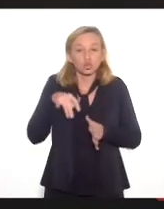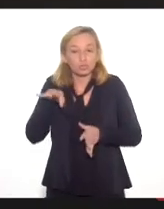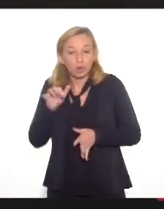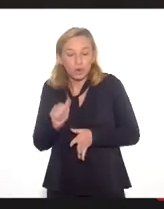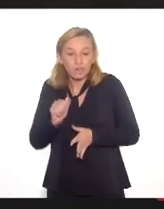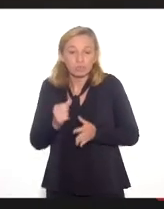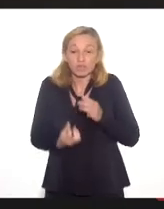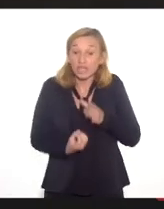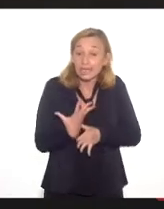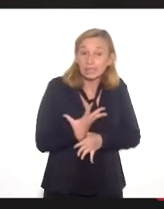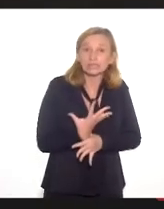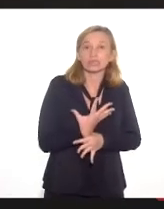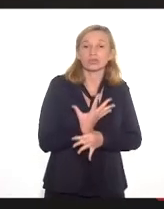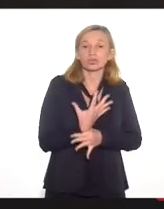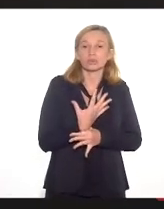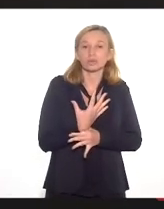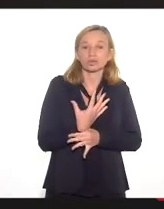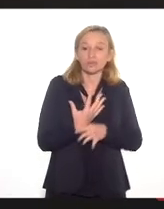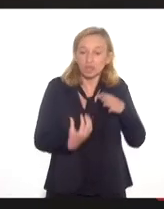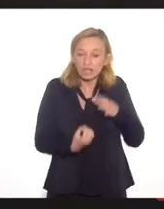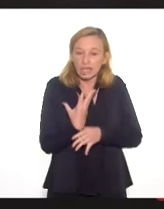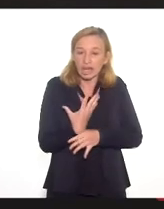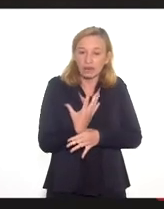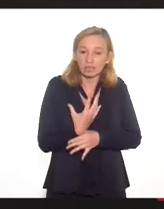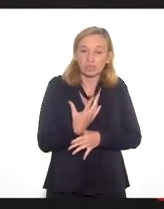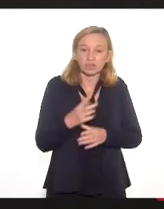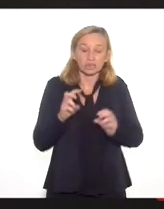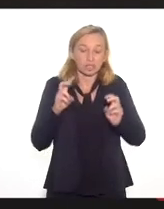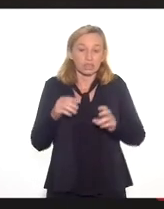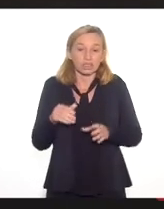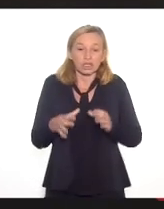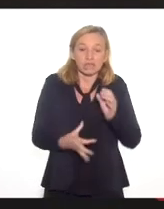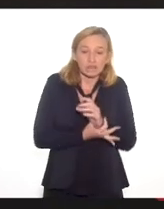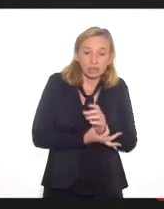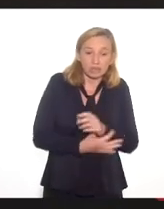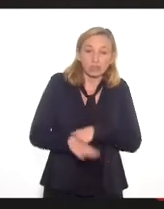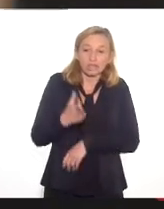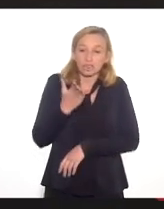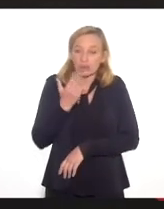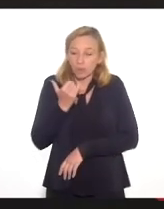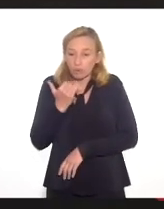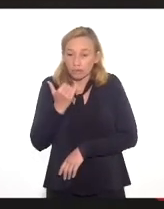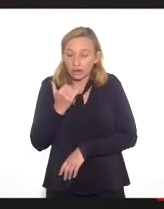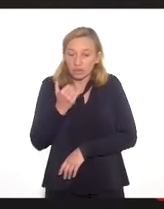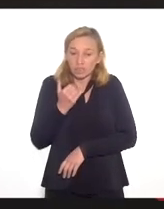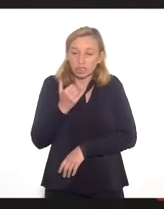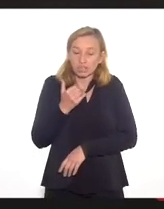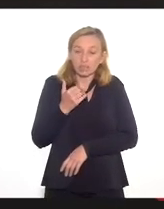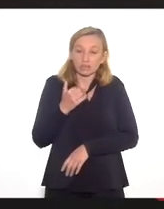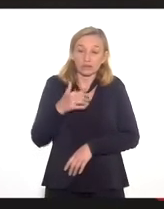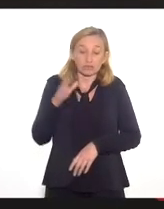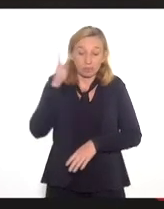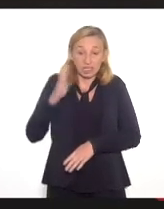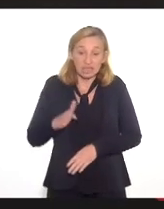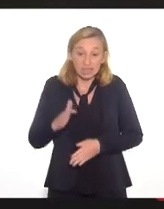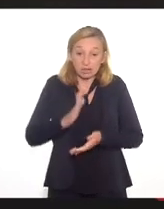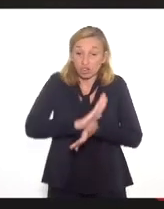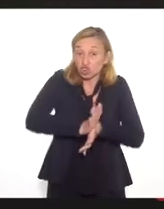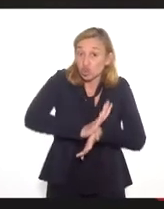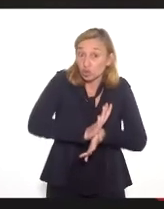de criação que foram criados para a questão da segurança alimentar no Brasil que foram destruídos se